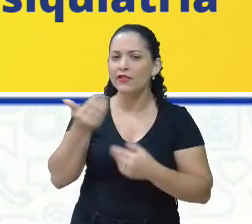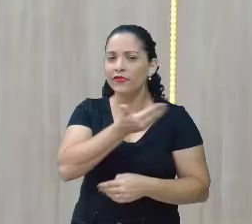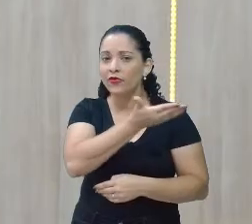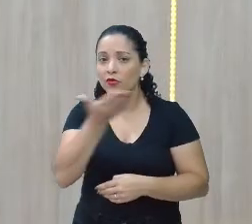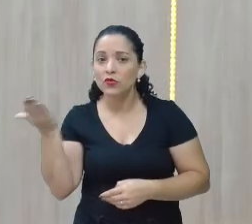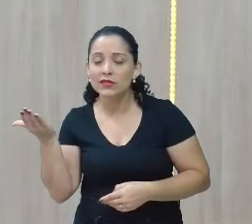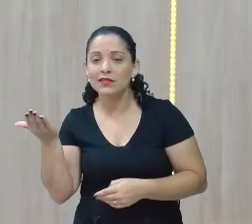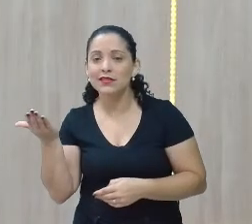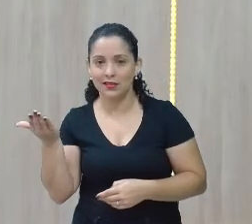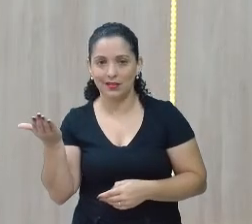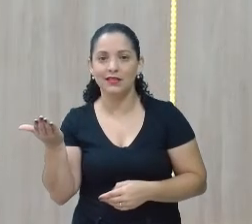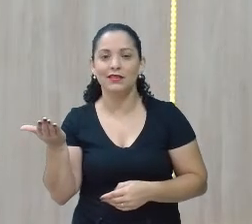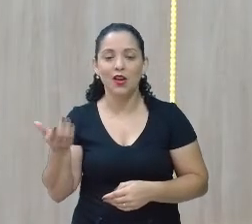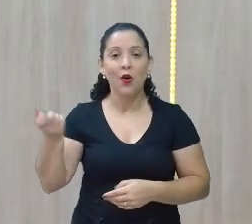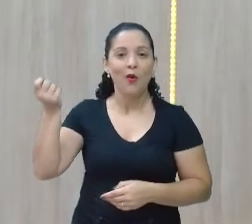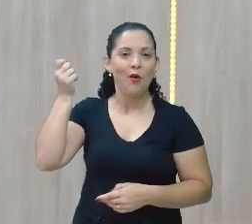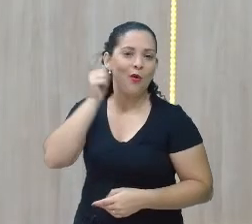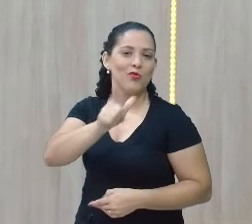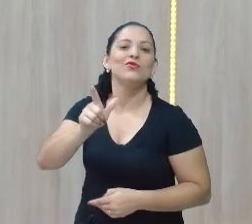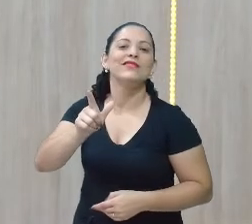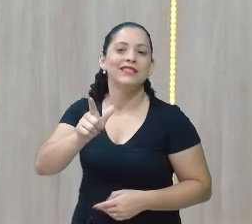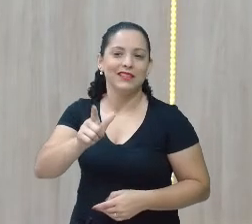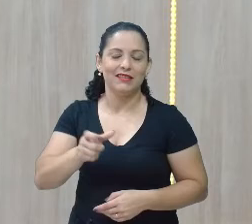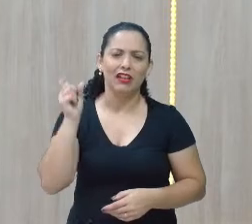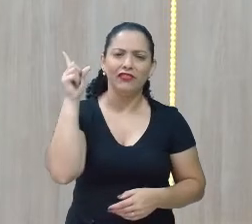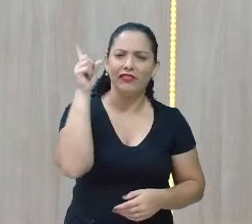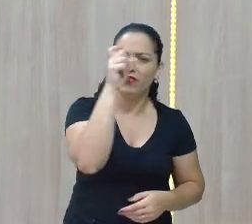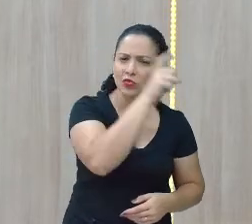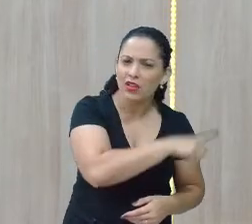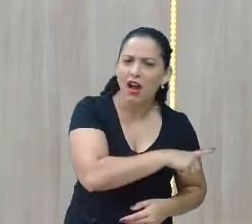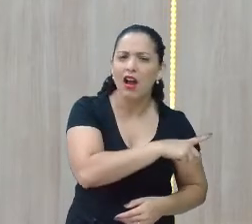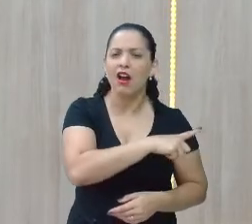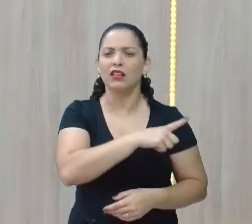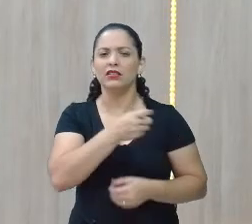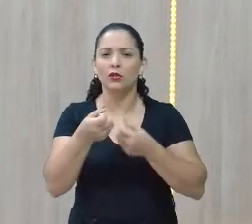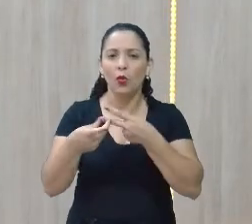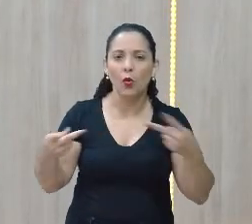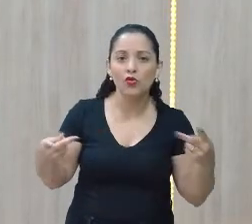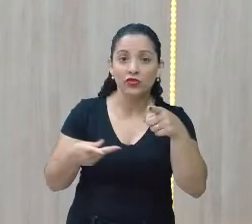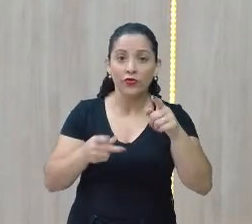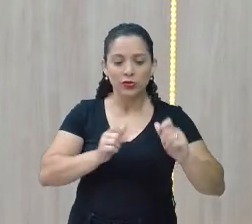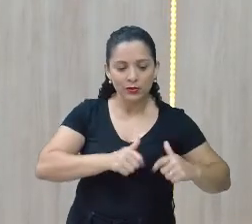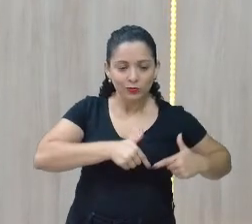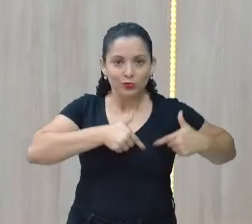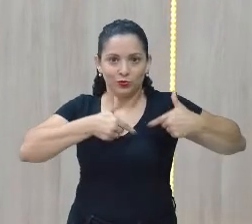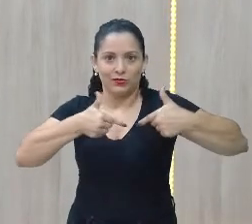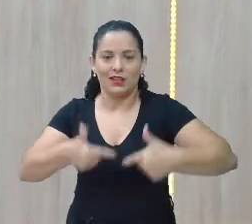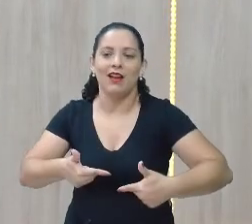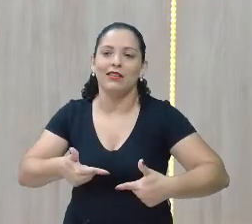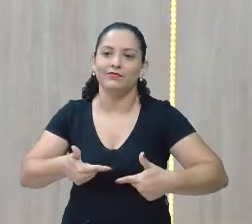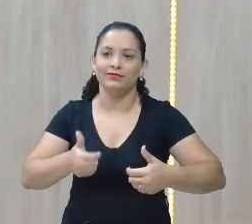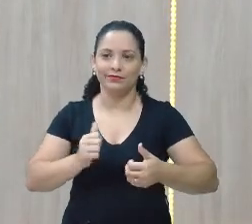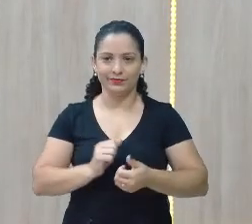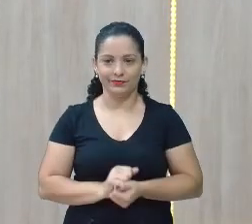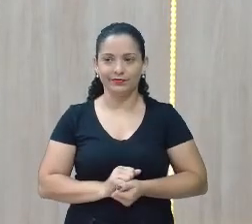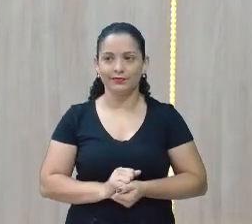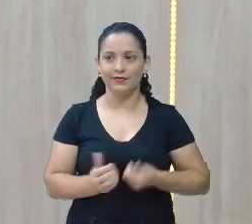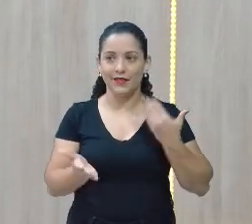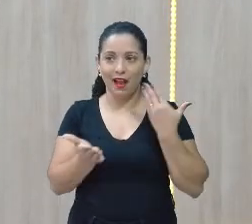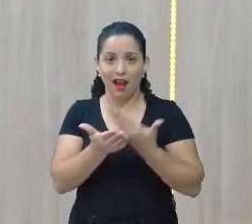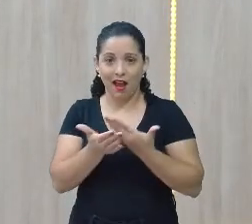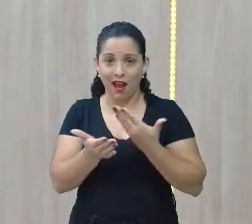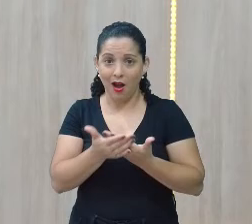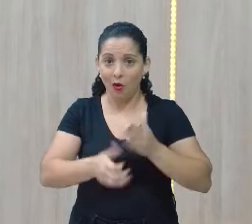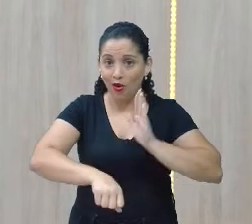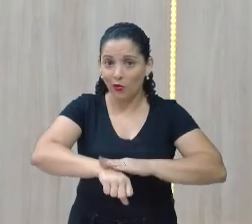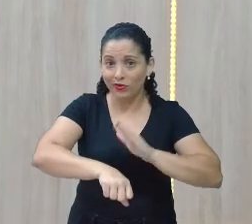se livrar desse tipo de situação tão difícil, tá bom? Esse pedaço da aula a gente não vai conseguir continuar,